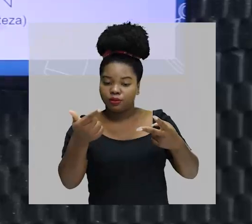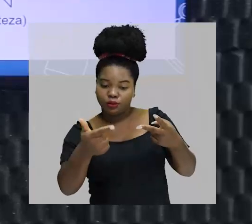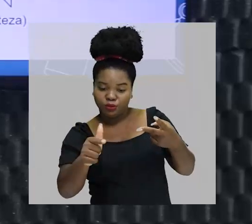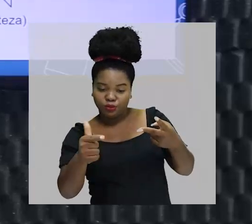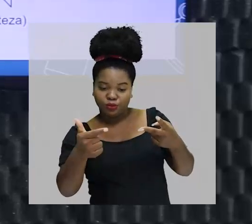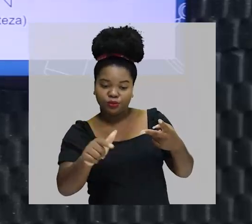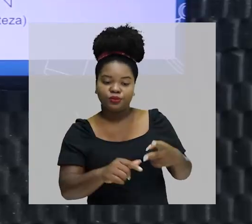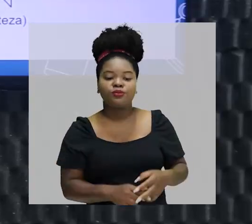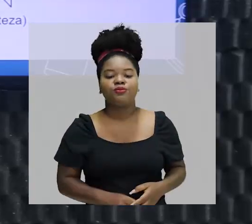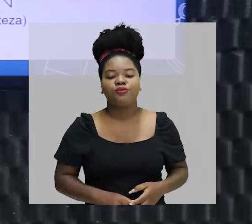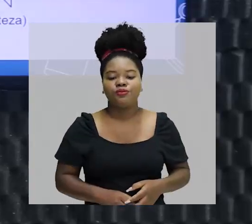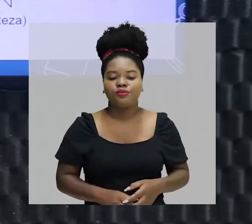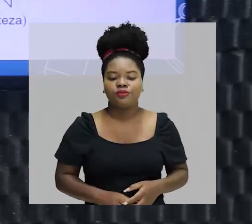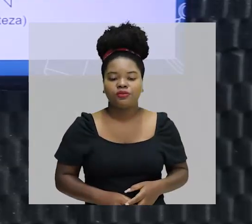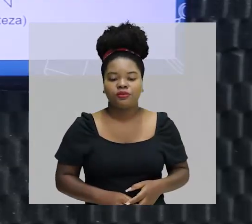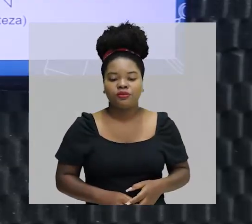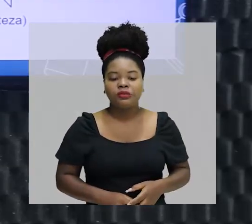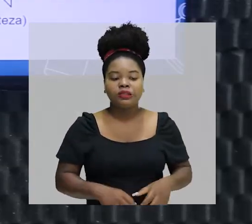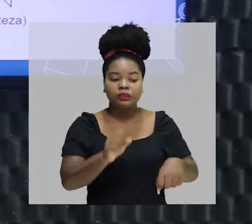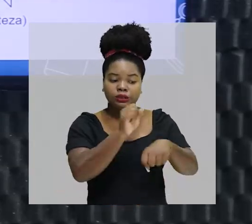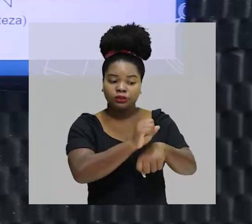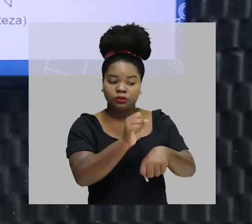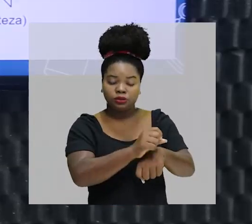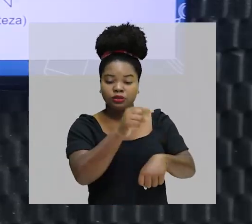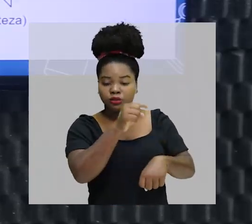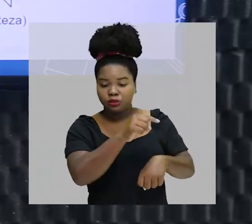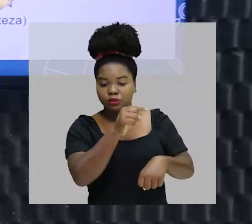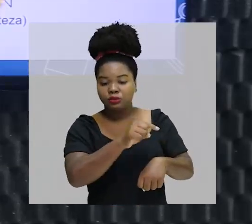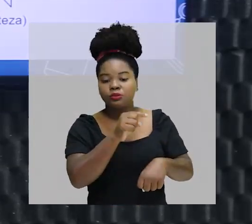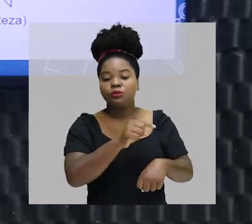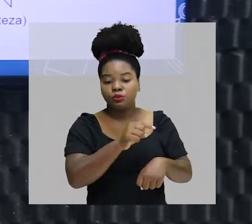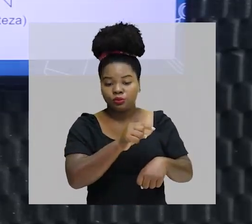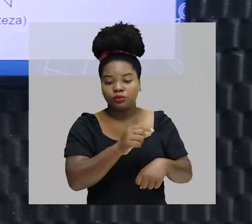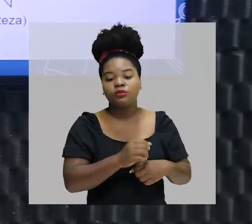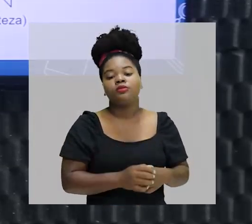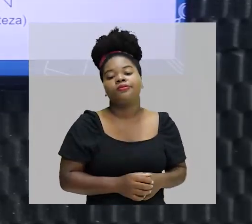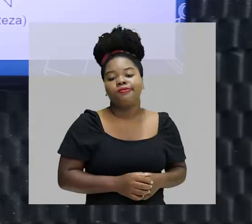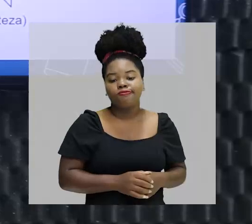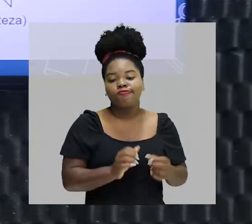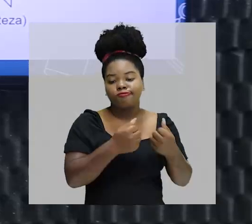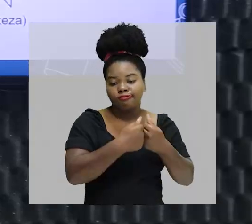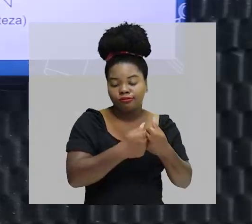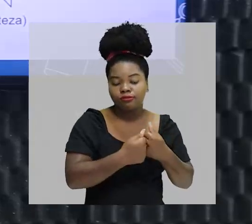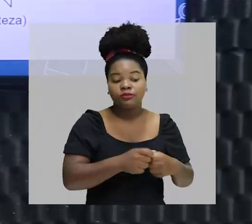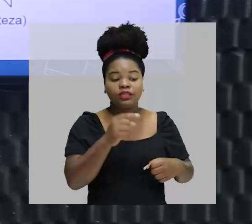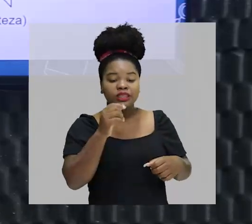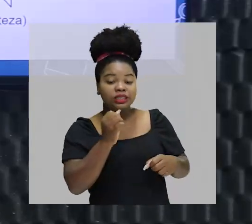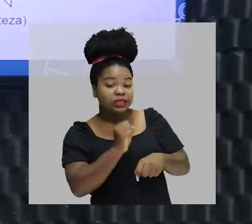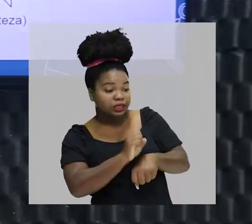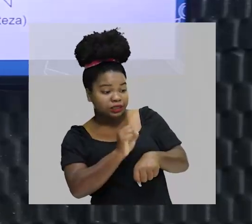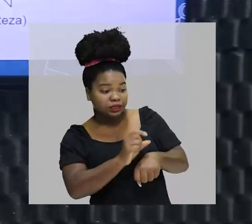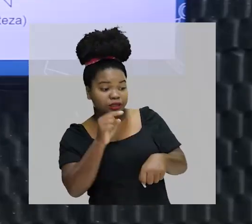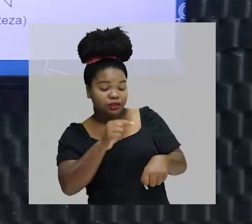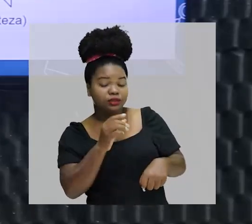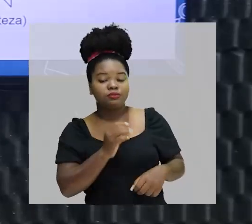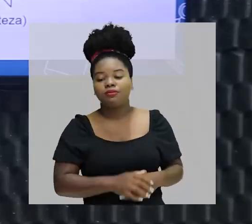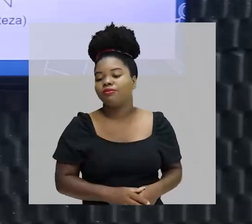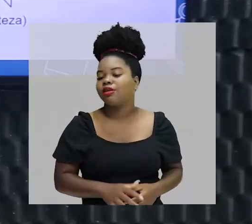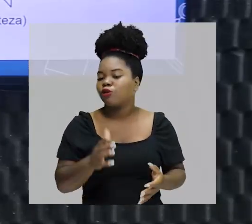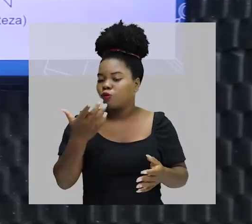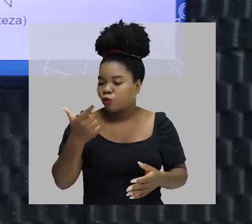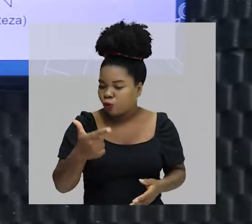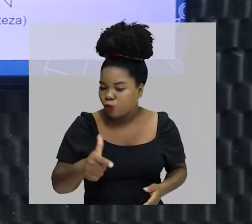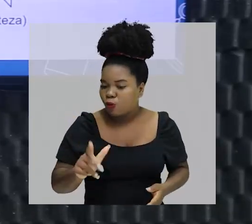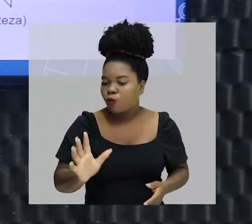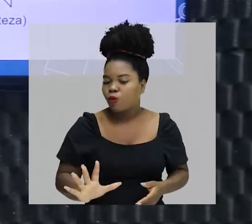contínuo. Há algum tempo nós estamos lá esperando o ônibus e essa espera, ela está em progresso, ela